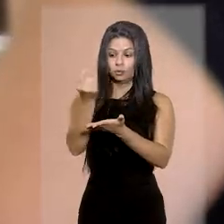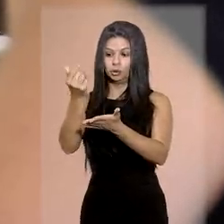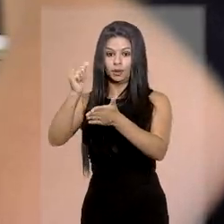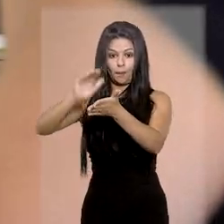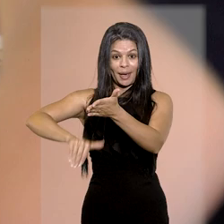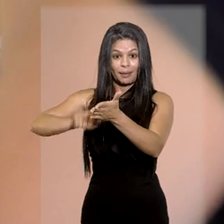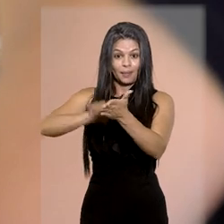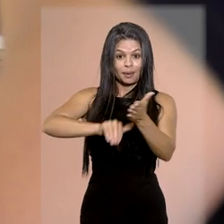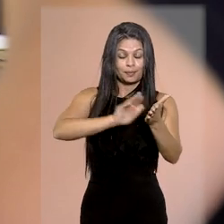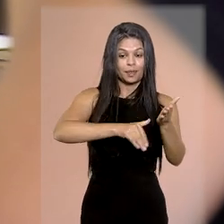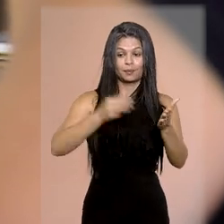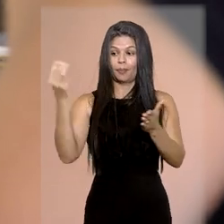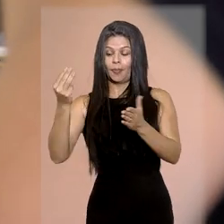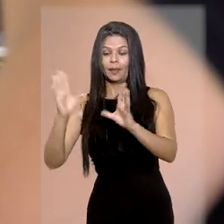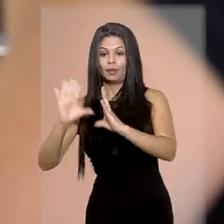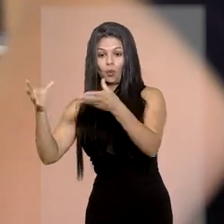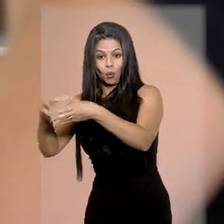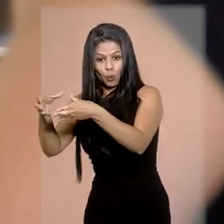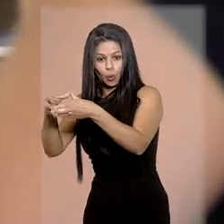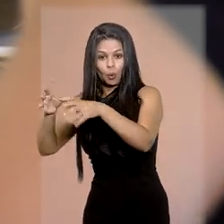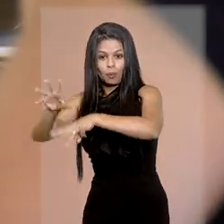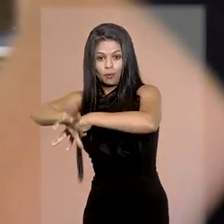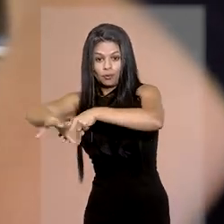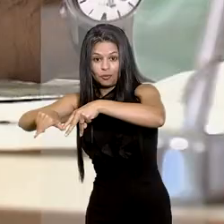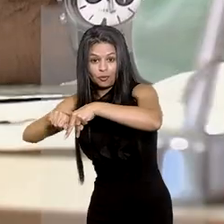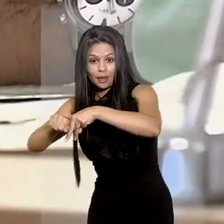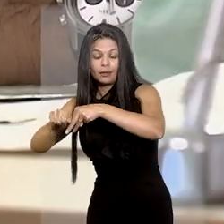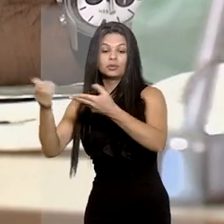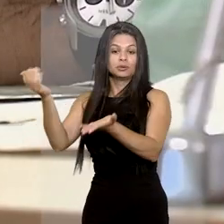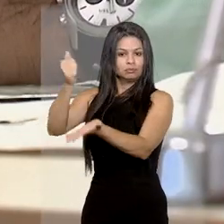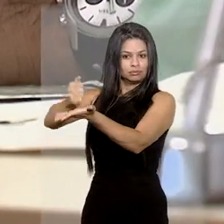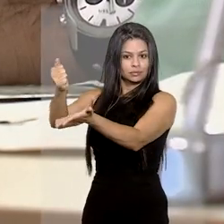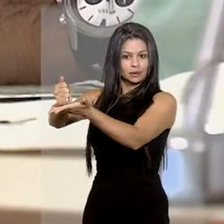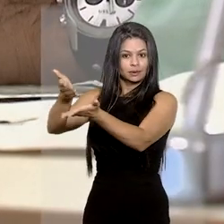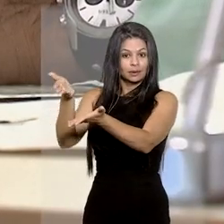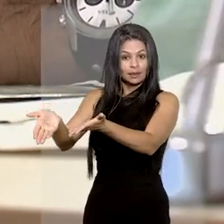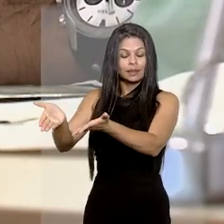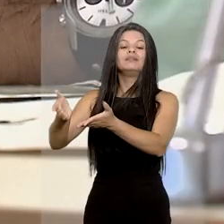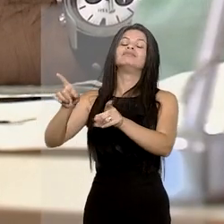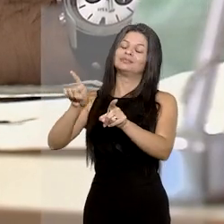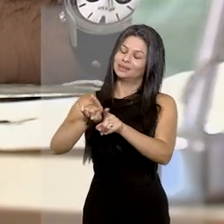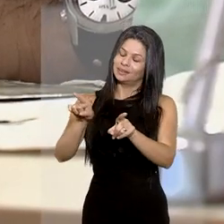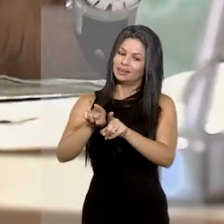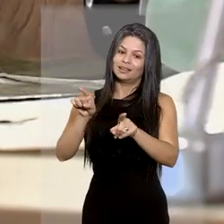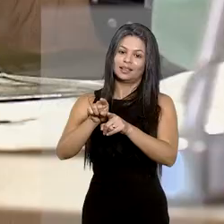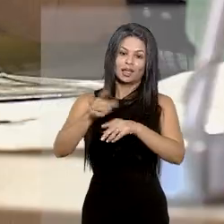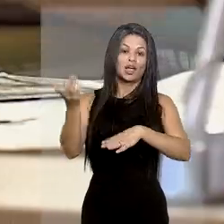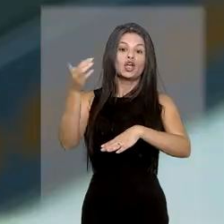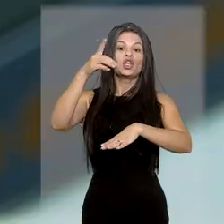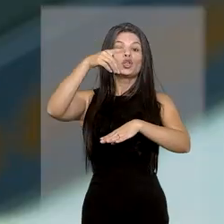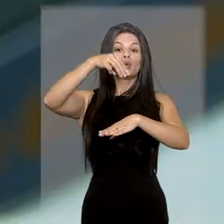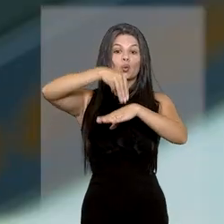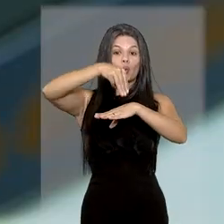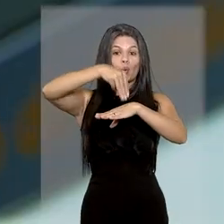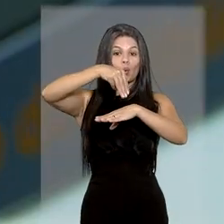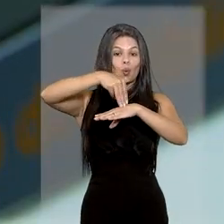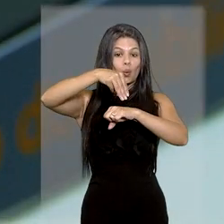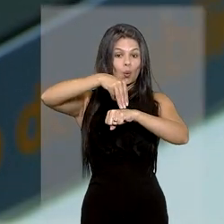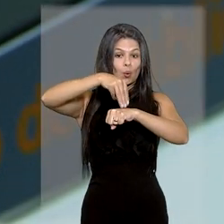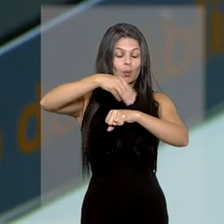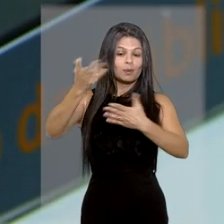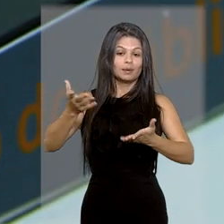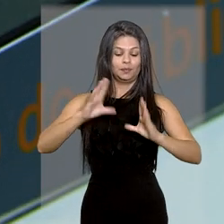causados a terceiros por tabeliaães e registradores é fixado mediante dolo ou culpa por conta disso